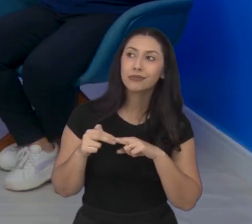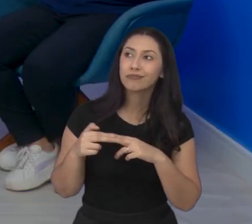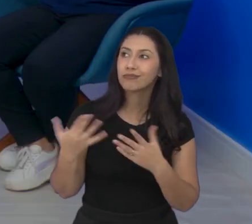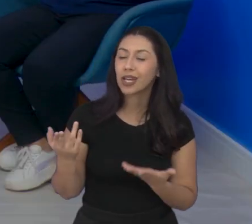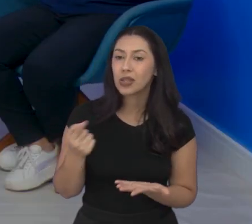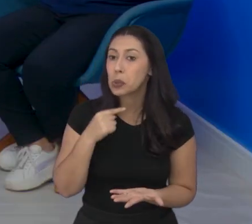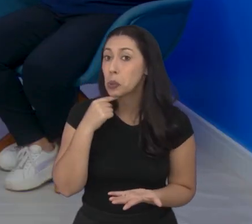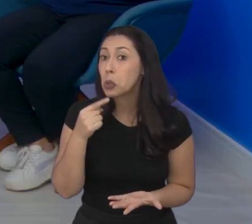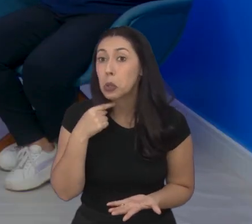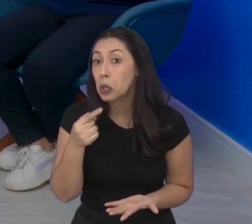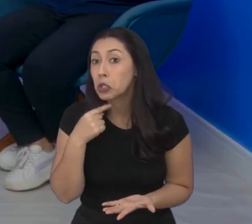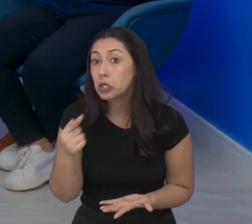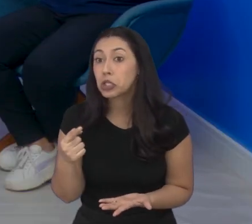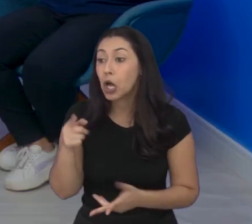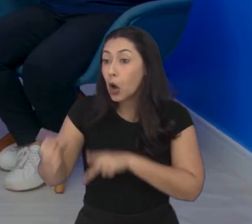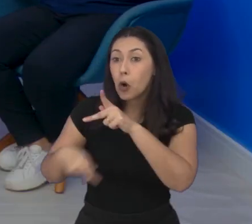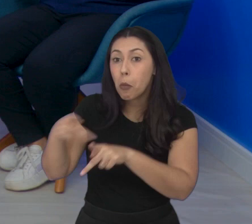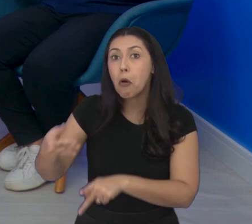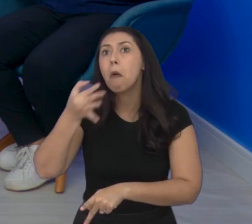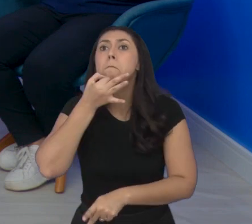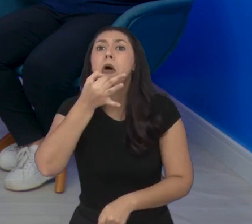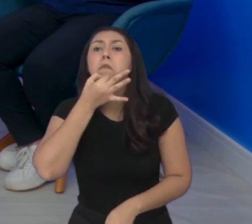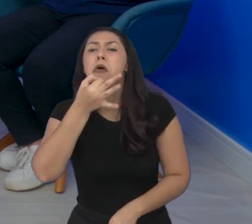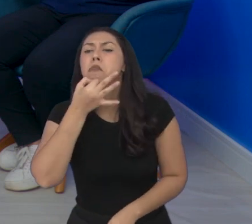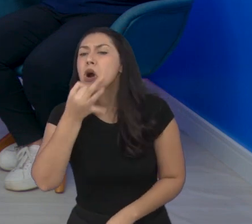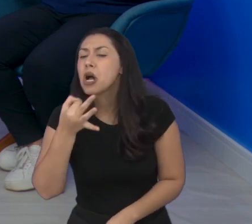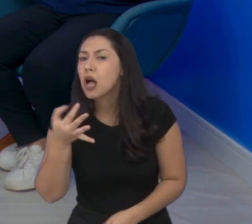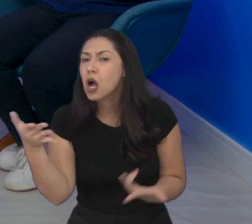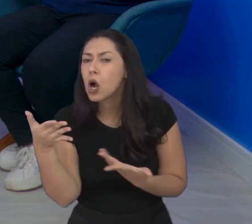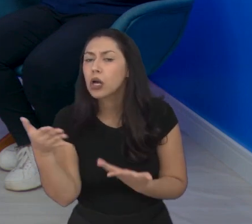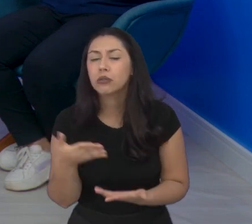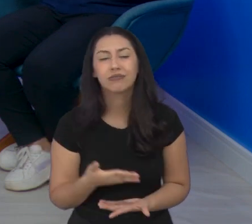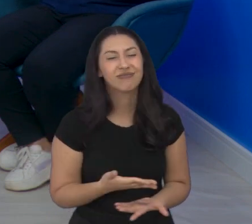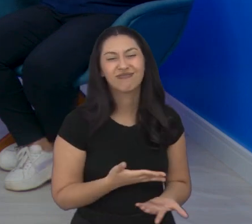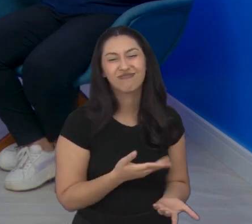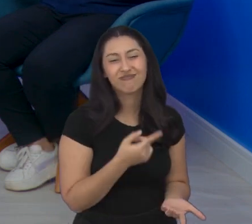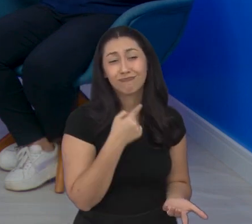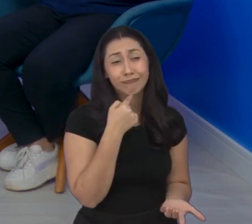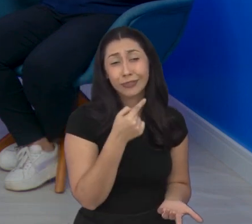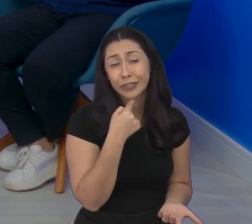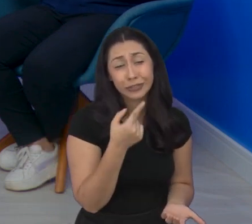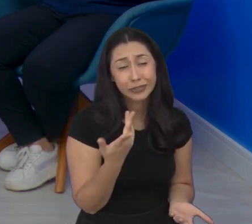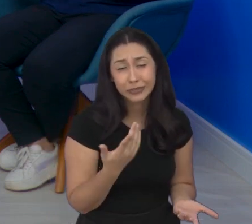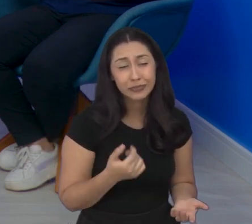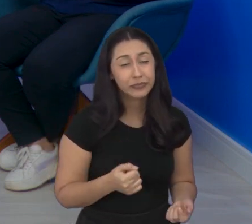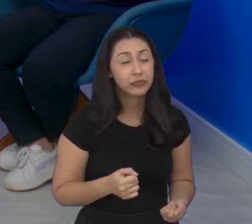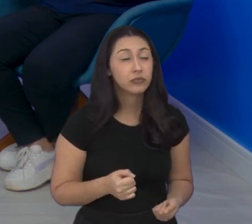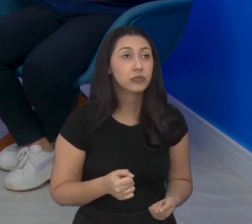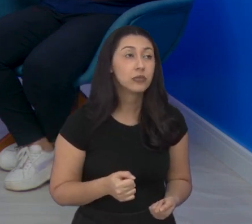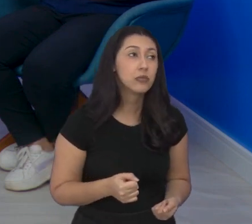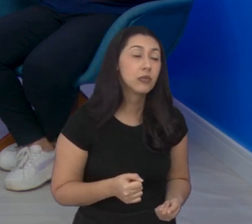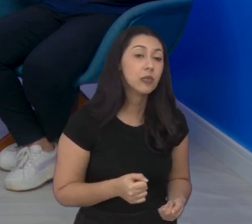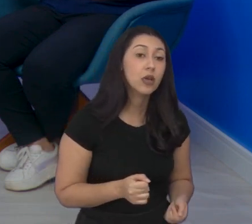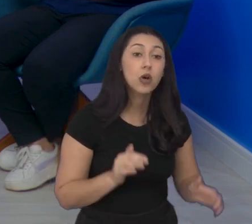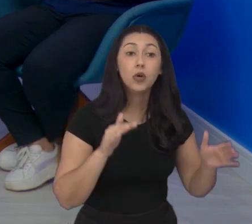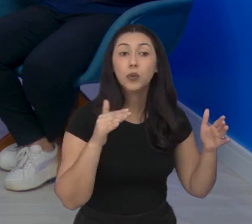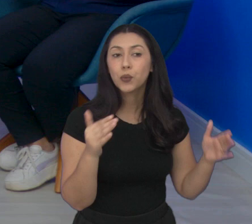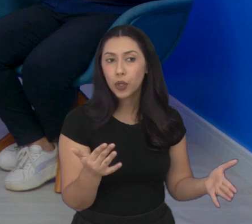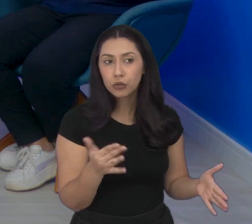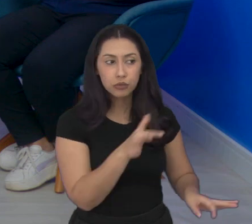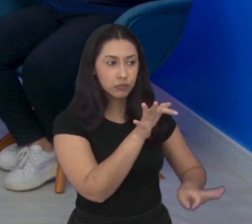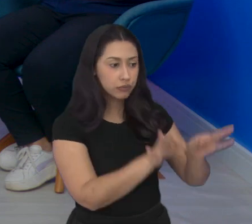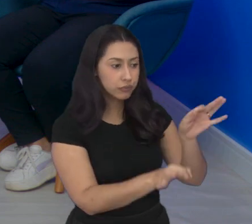não adianta apelo popular numa polêmica agora. Eu acredito que não adianta. Veja bem, porque quando vem